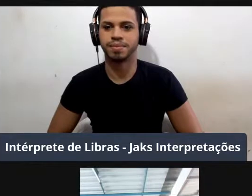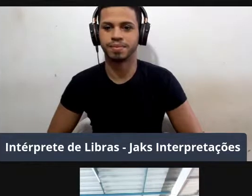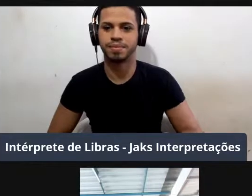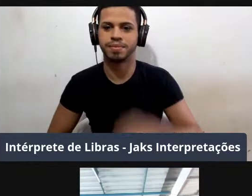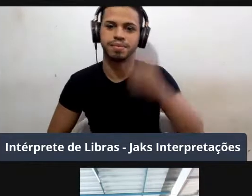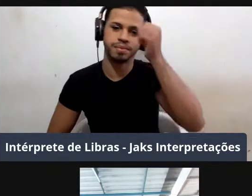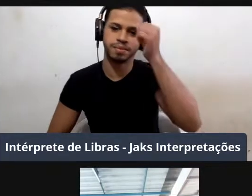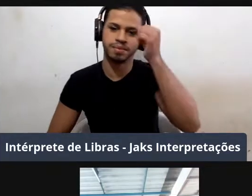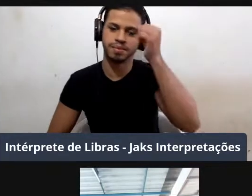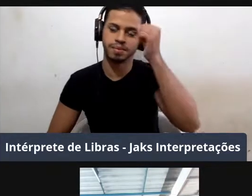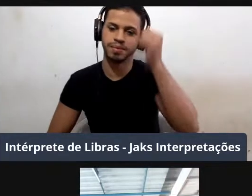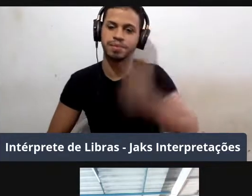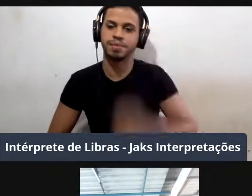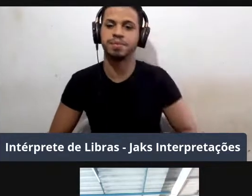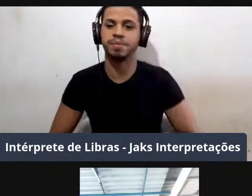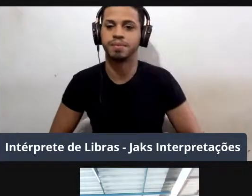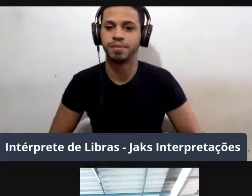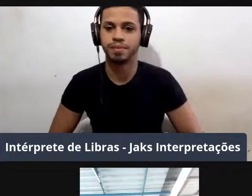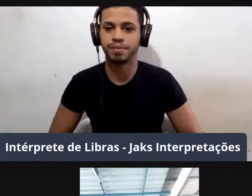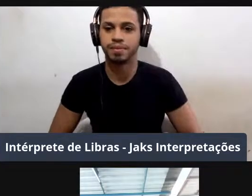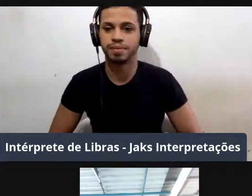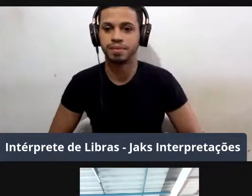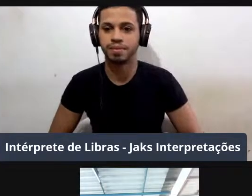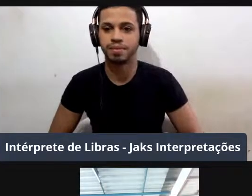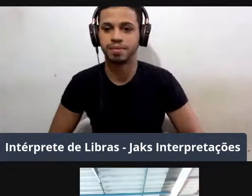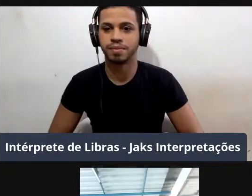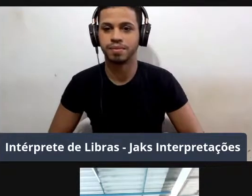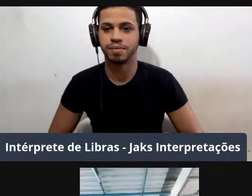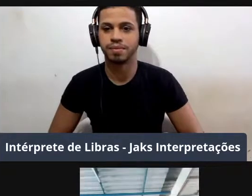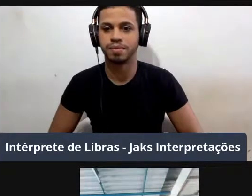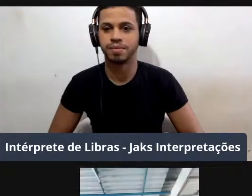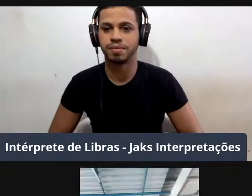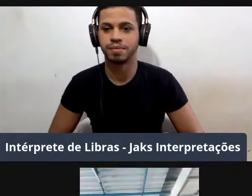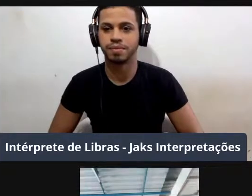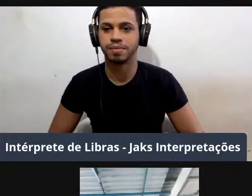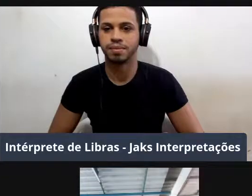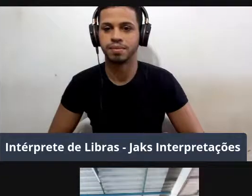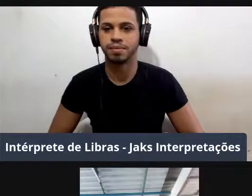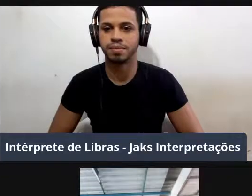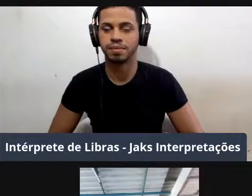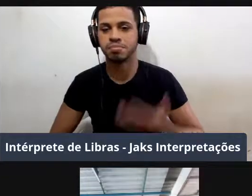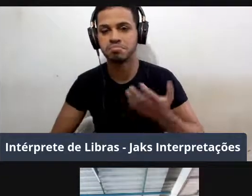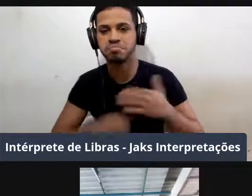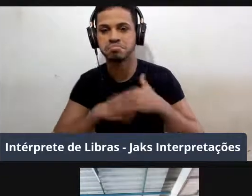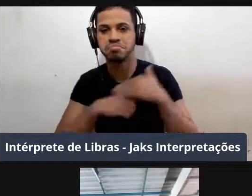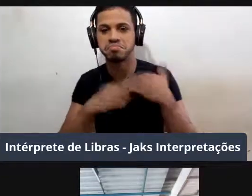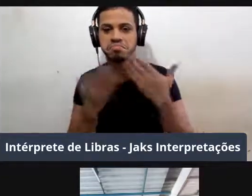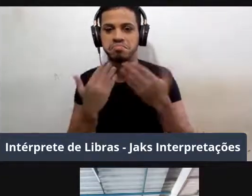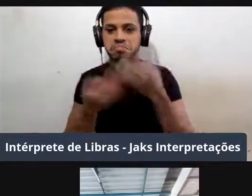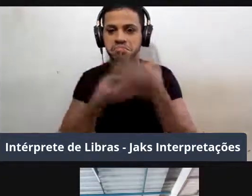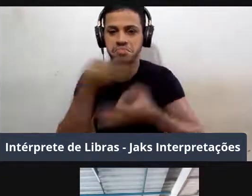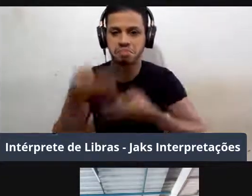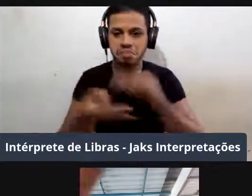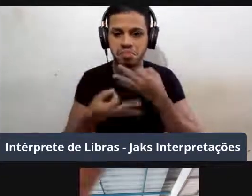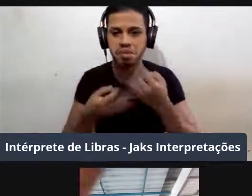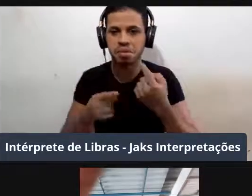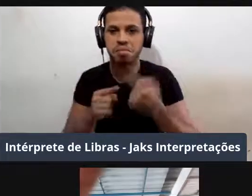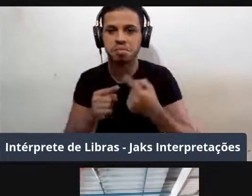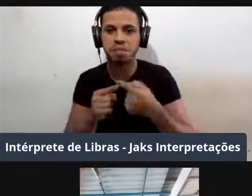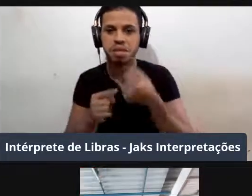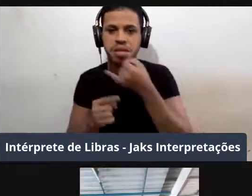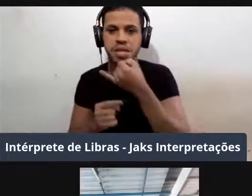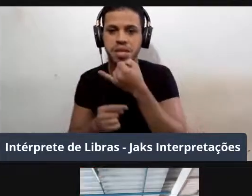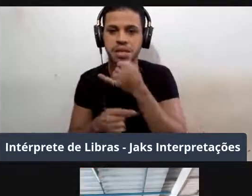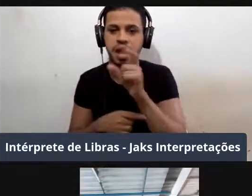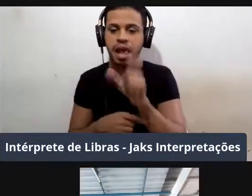Quer comentar, Dora, como é que tu vê isso, assim, a tua percepção? Porque Dora, ela é uma parteira